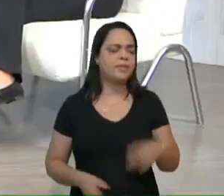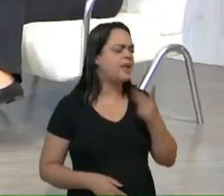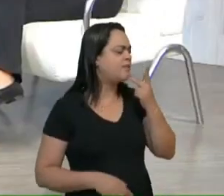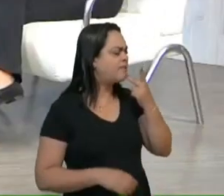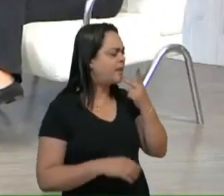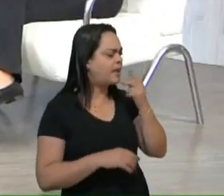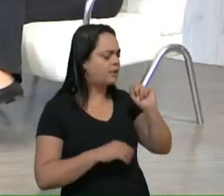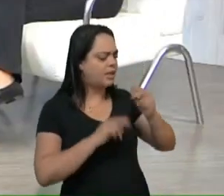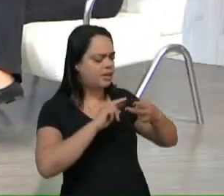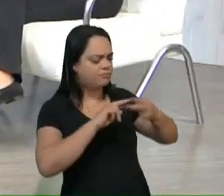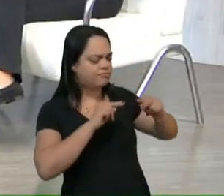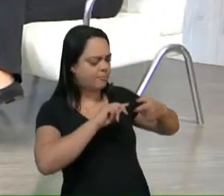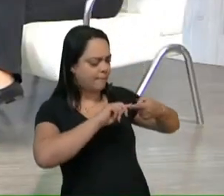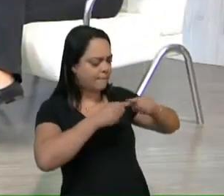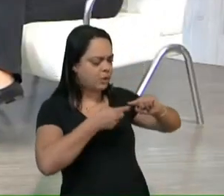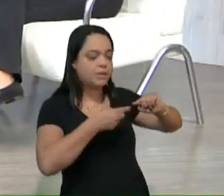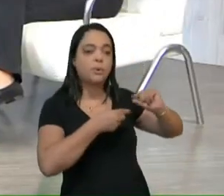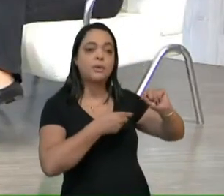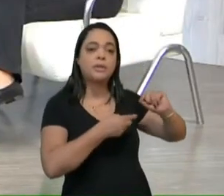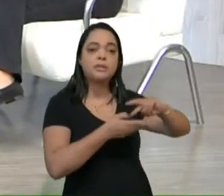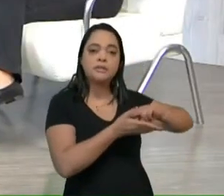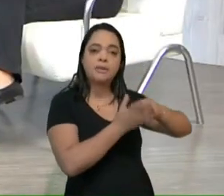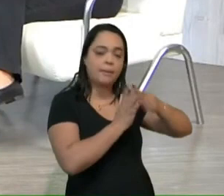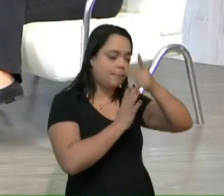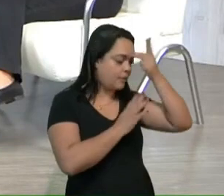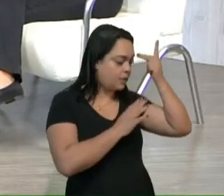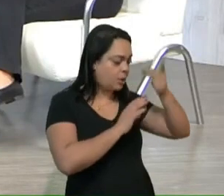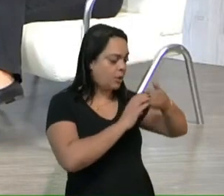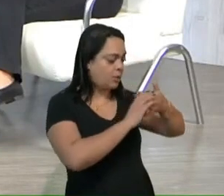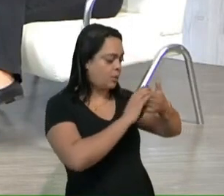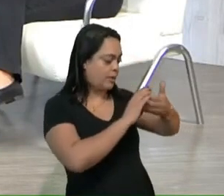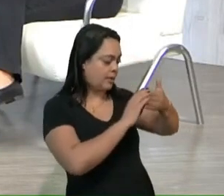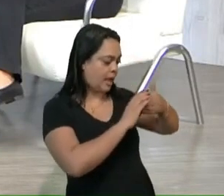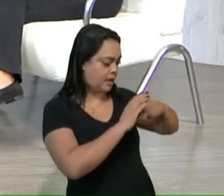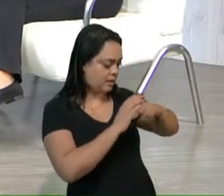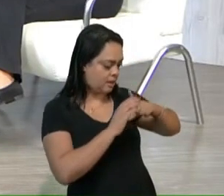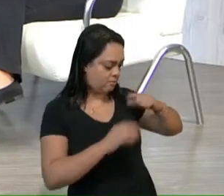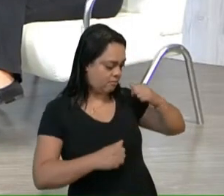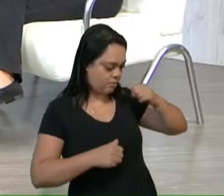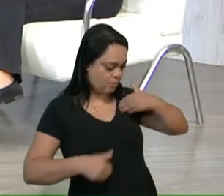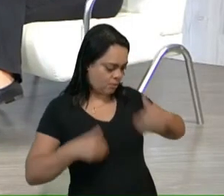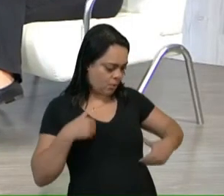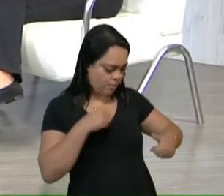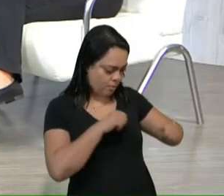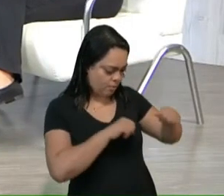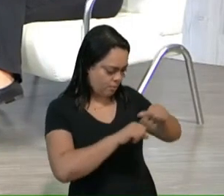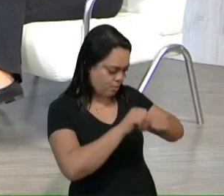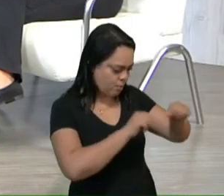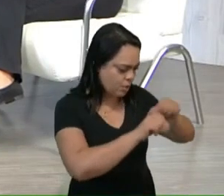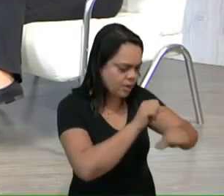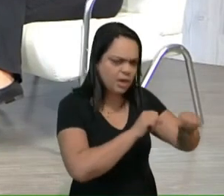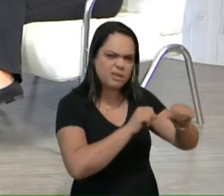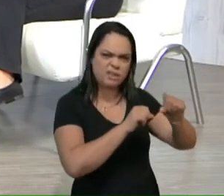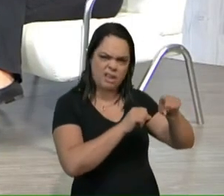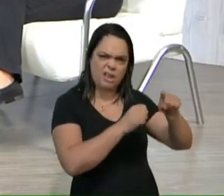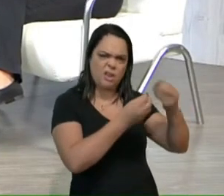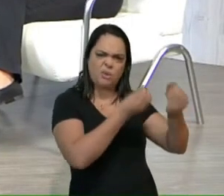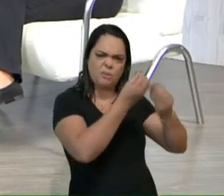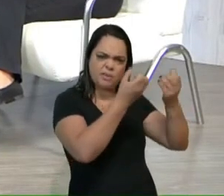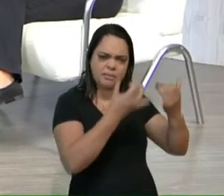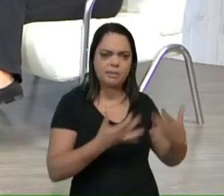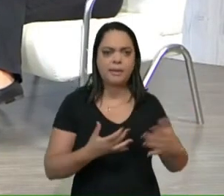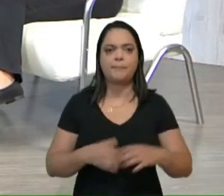mutação gênica é porque a pessoa que tem essa doença Rara ela vai passando por mudanças no no organismo como se explica isso